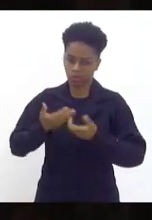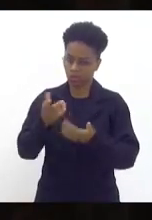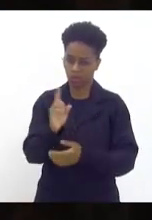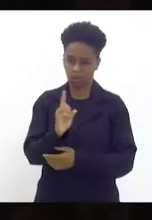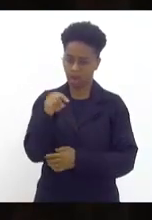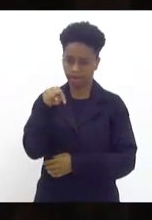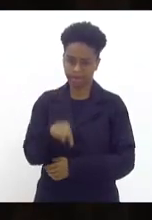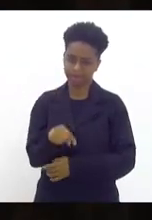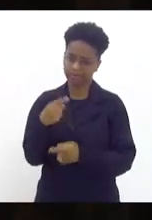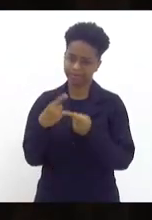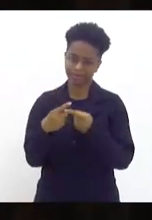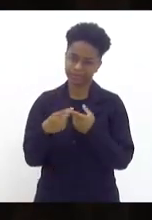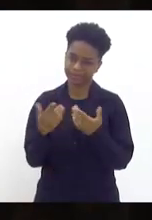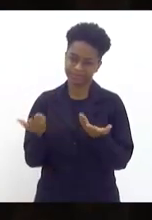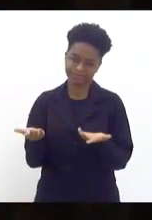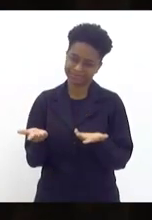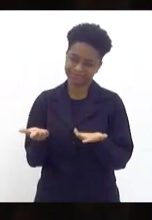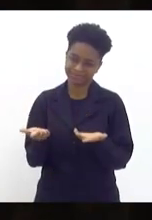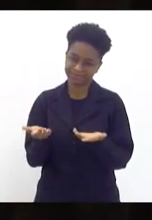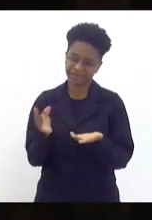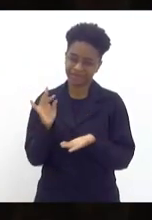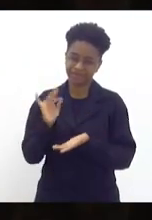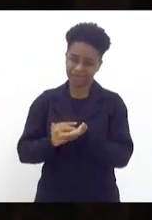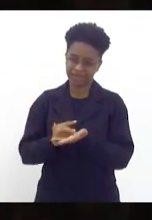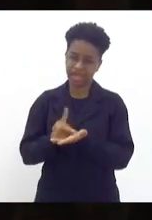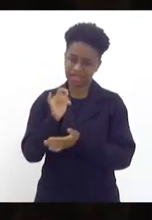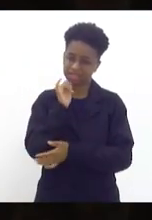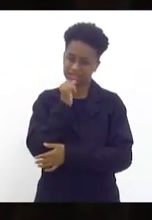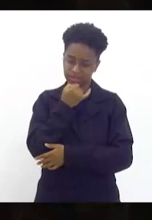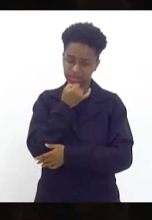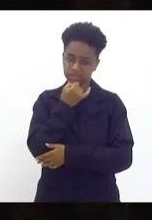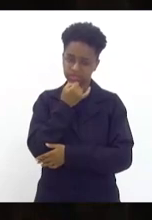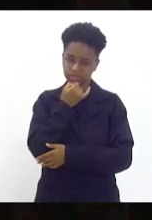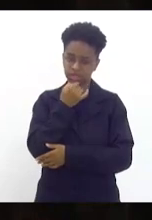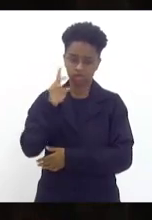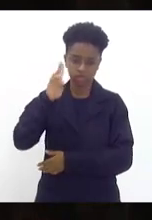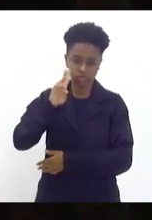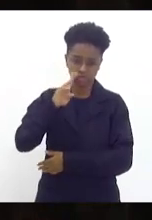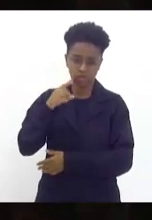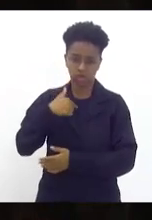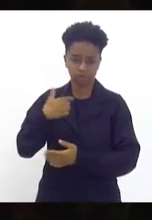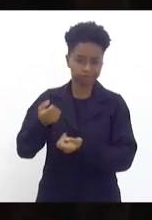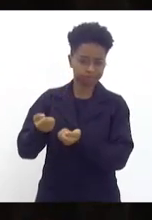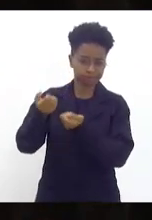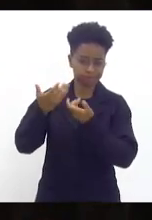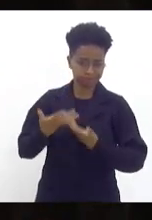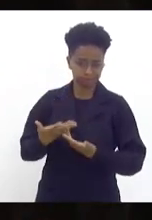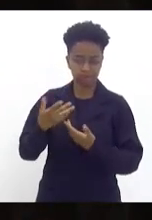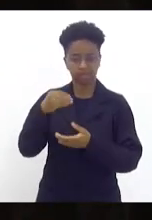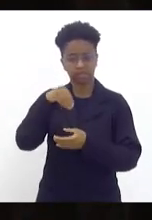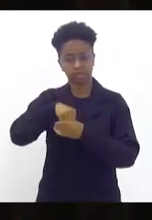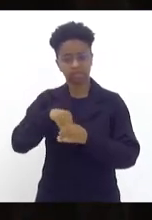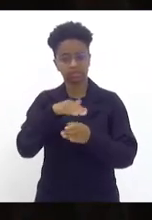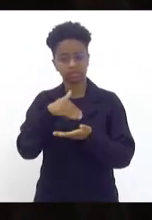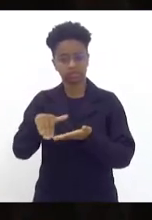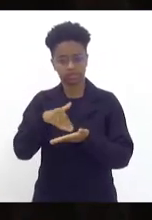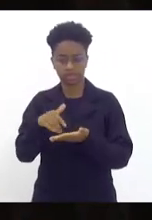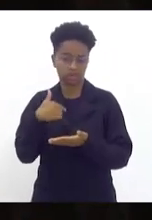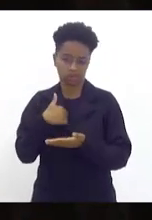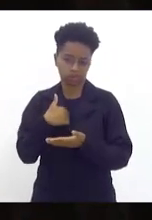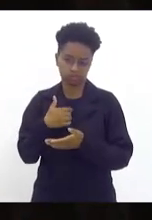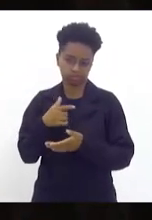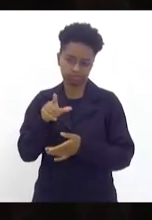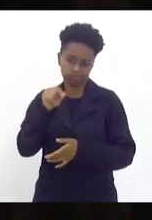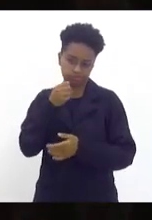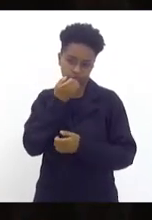porque, de verdade, assim, é tão triste as histórias que chegavam na secretaria, né, que prefiro não